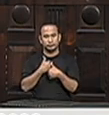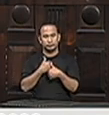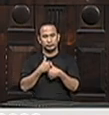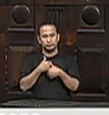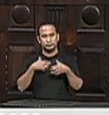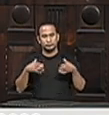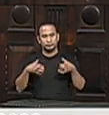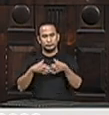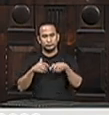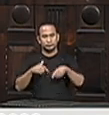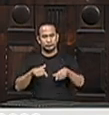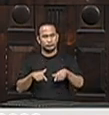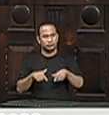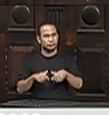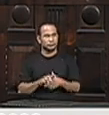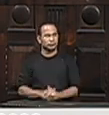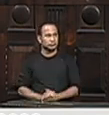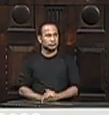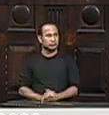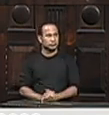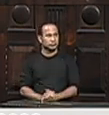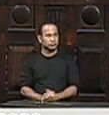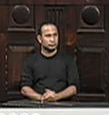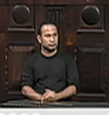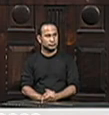nem a carteira de trabalho vai